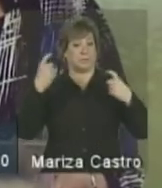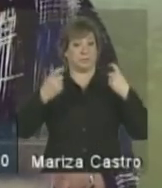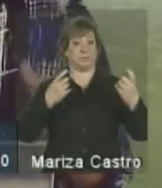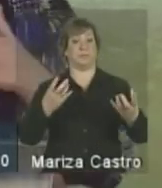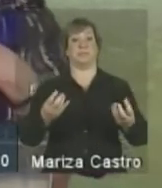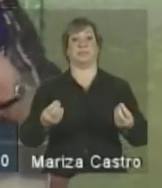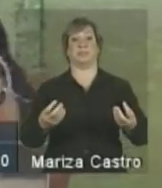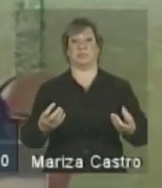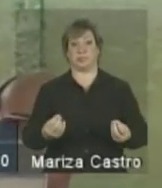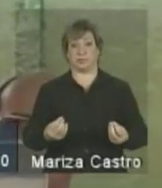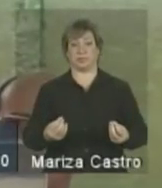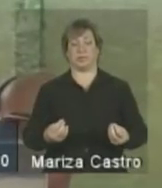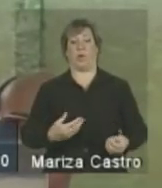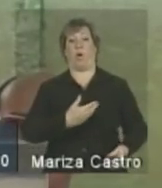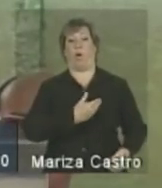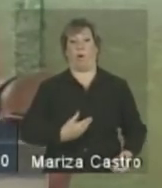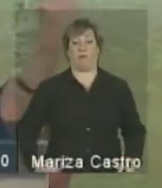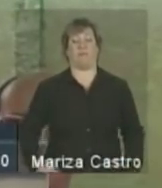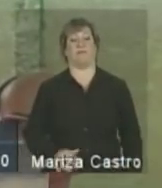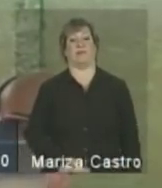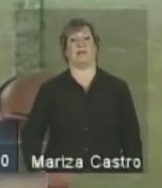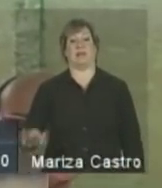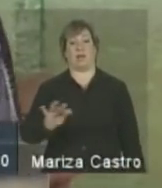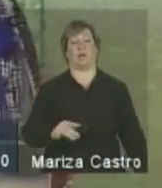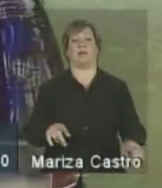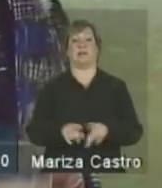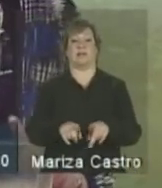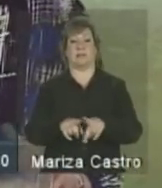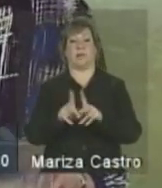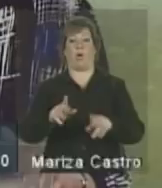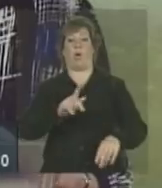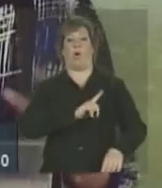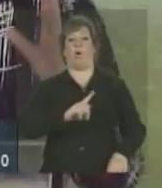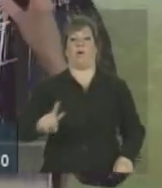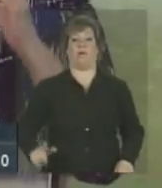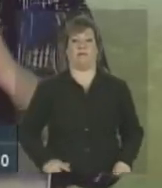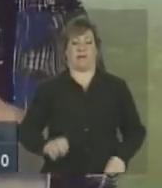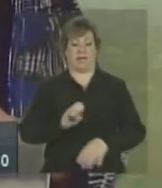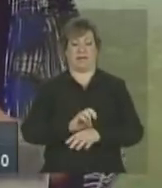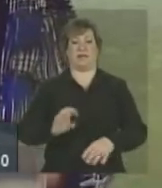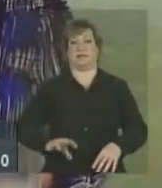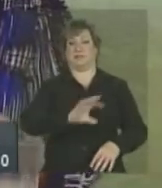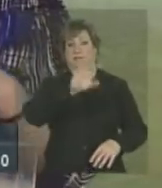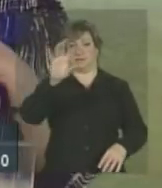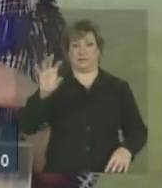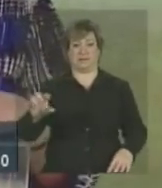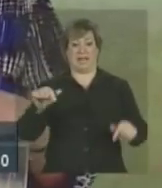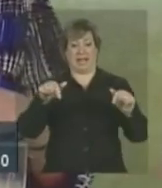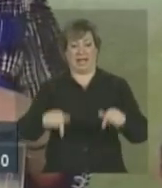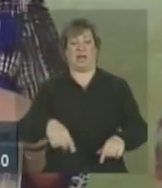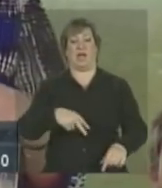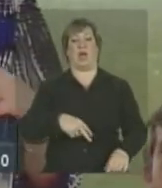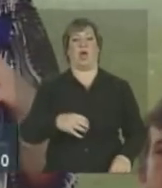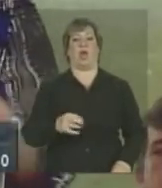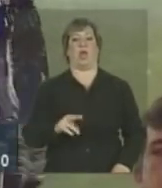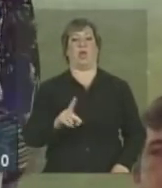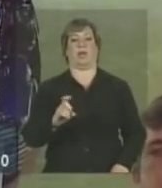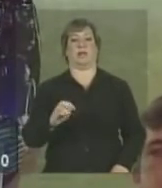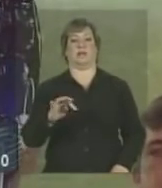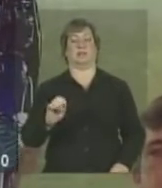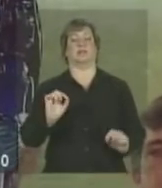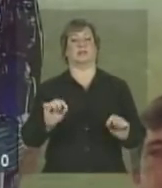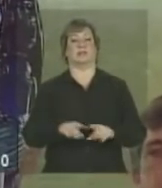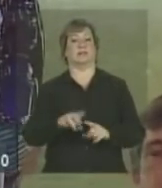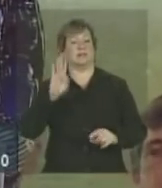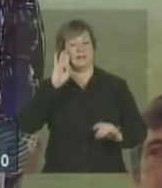muito tanto o governo federal quanto os governos estaduais aqui do Nordeste, em